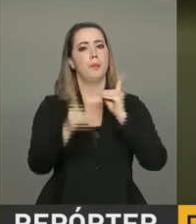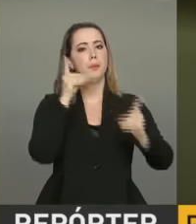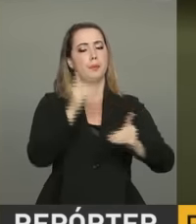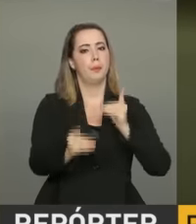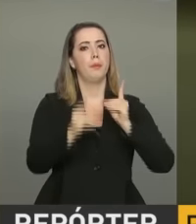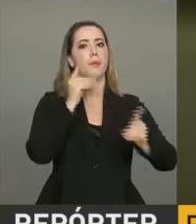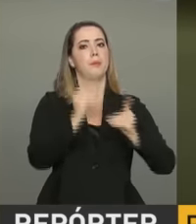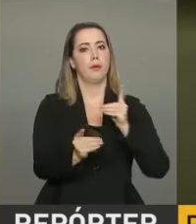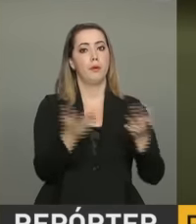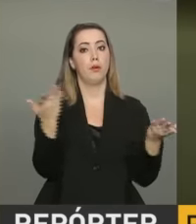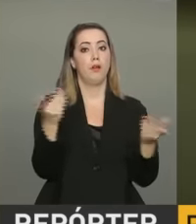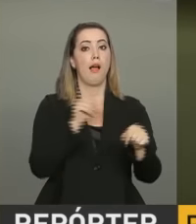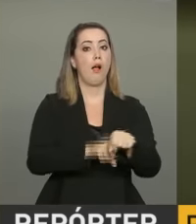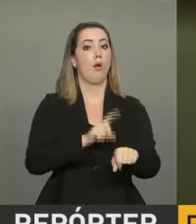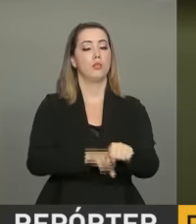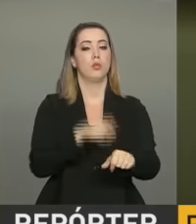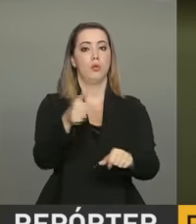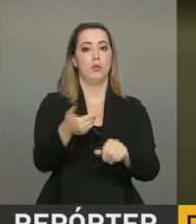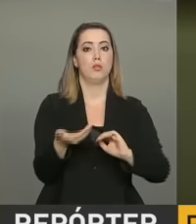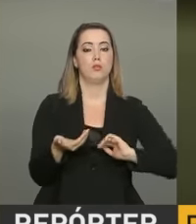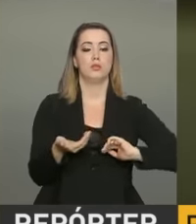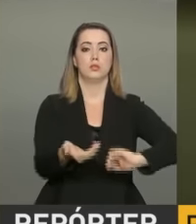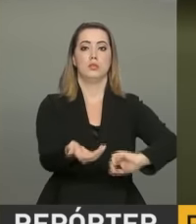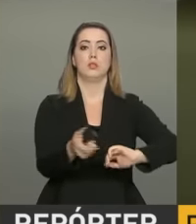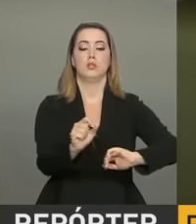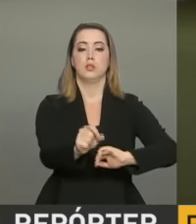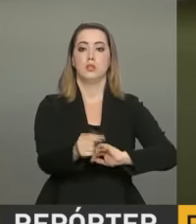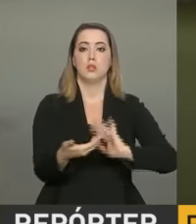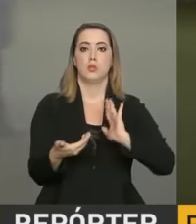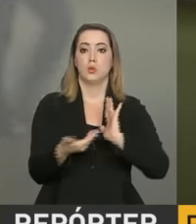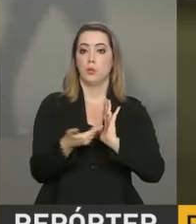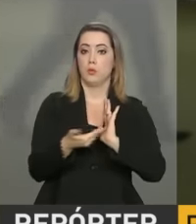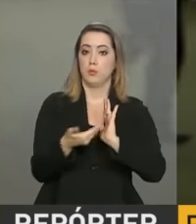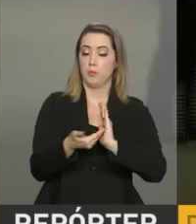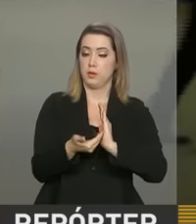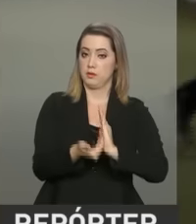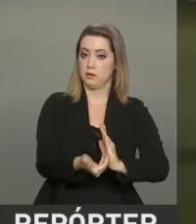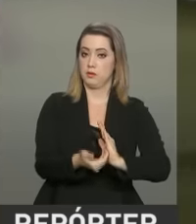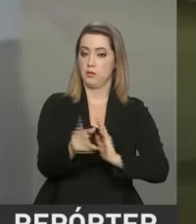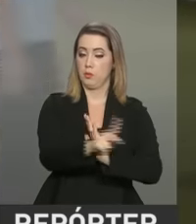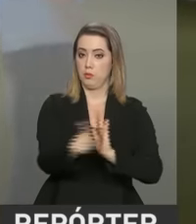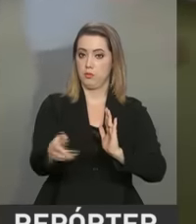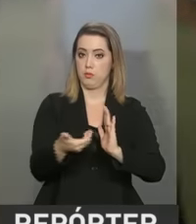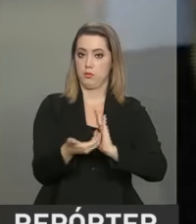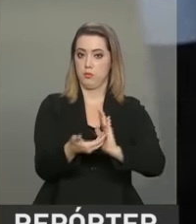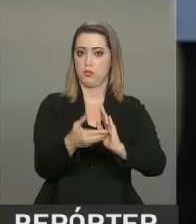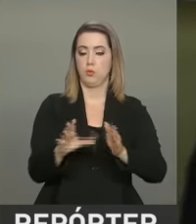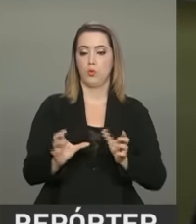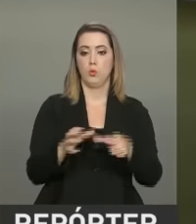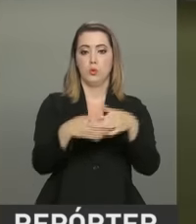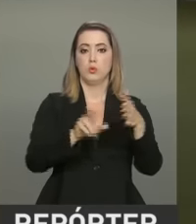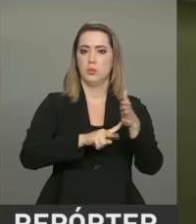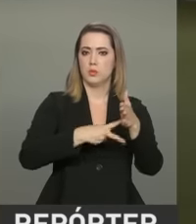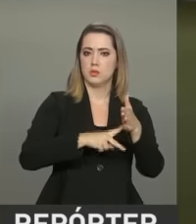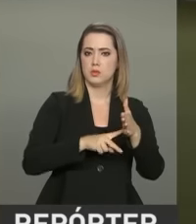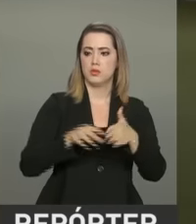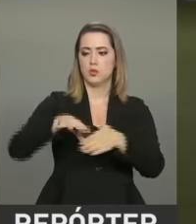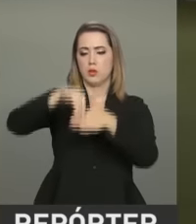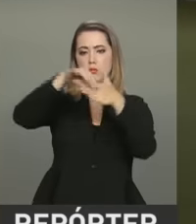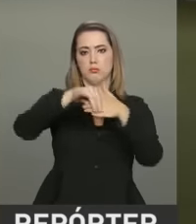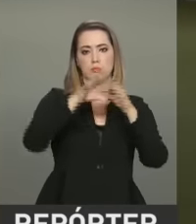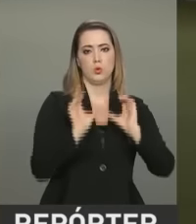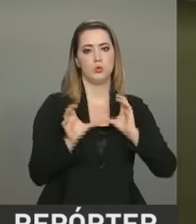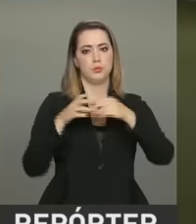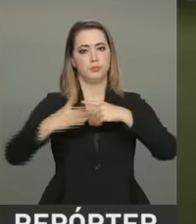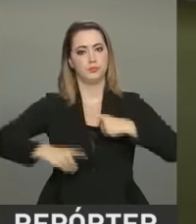neste momento entre o presidente da Câmara, Rodrigo Maia, centrais sindicais e líderes de partidos aqui na Câmara